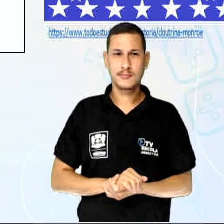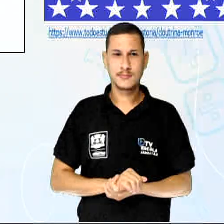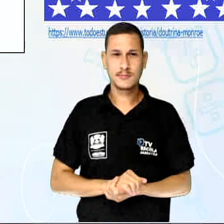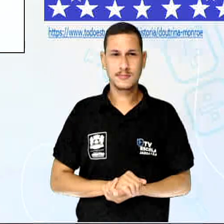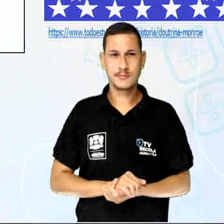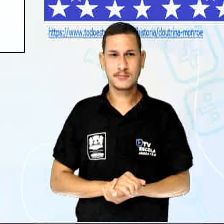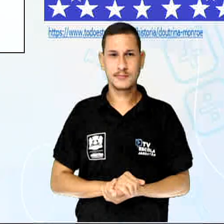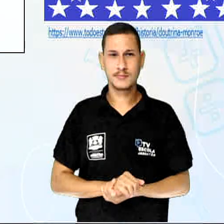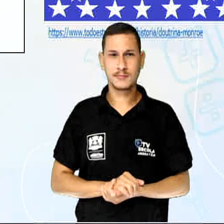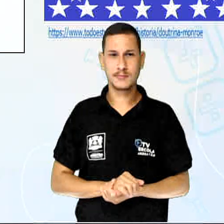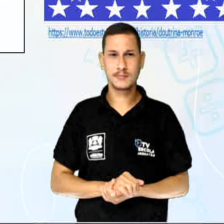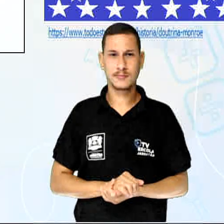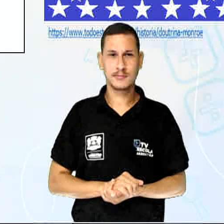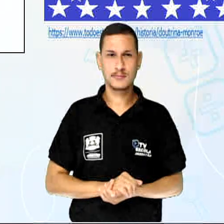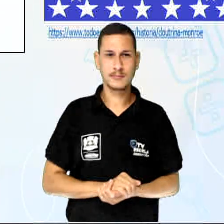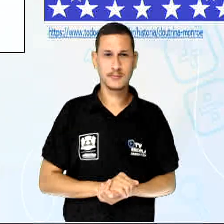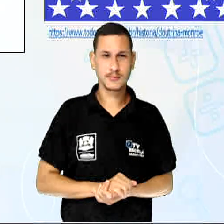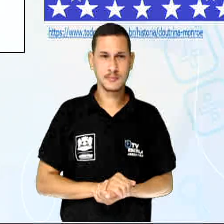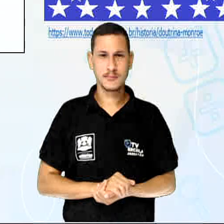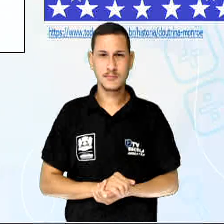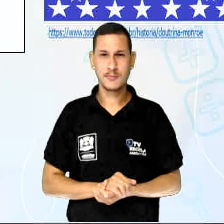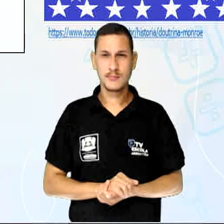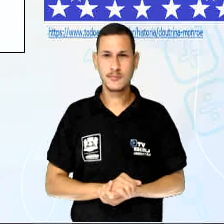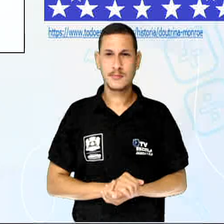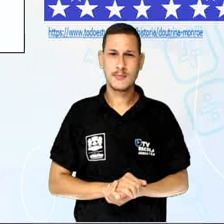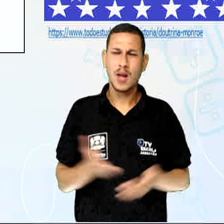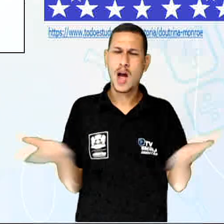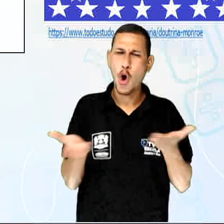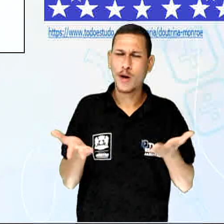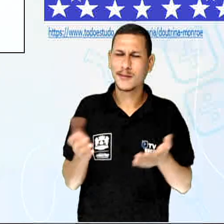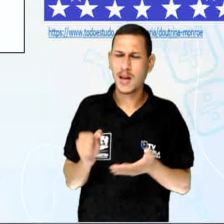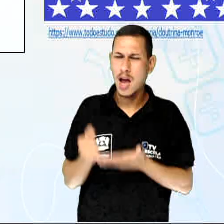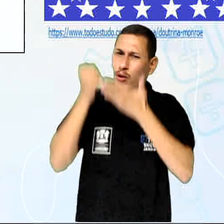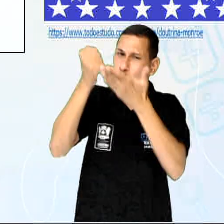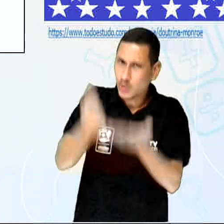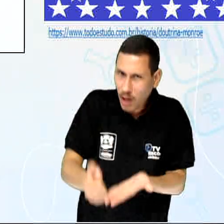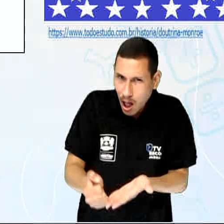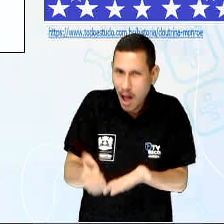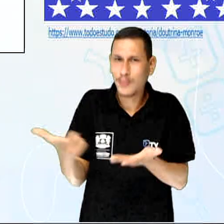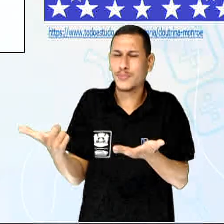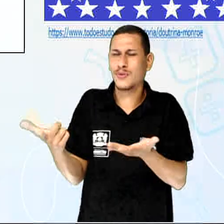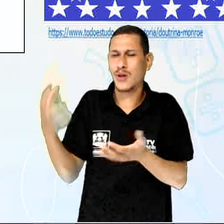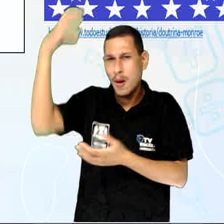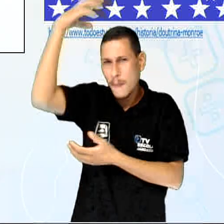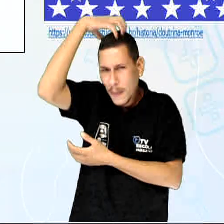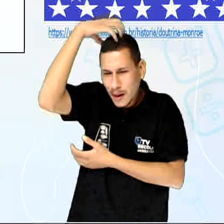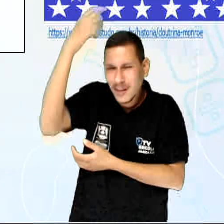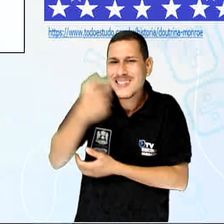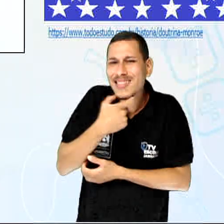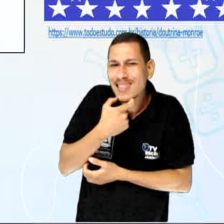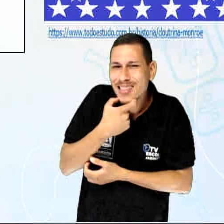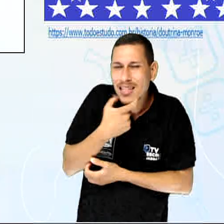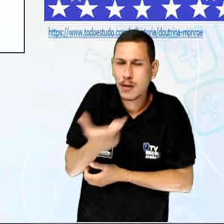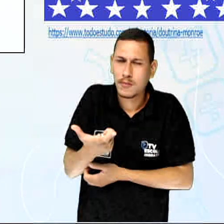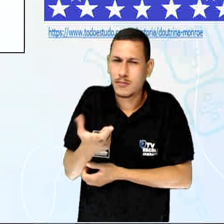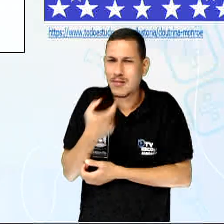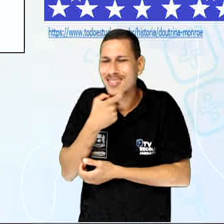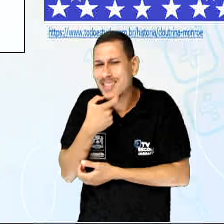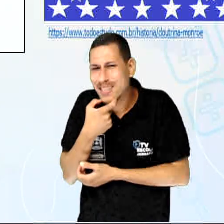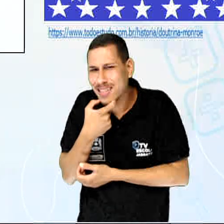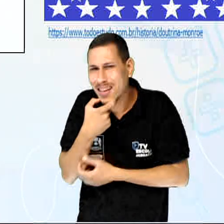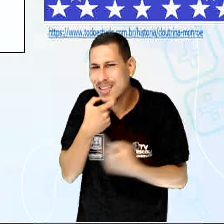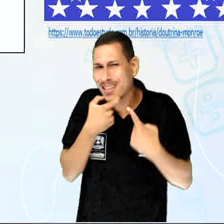No próximo slide, aqui a gente vai ter, ajudado pelo imperialismo britânico, o inglês, né, que é o